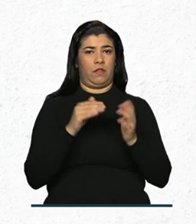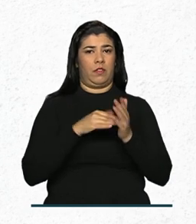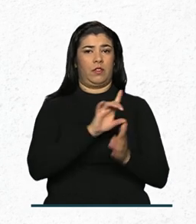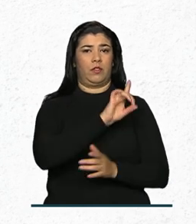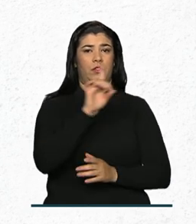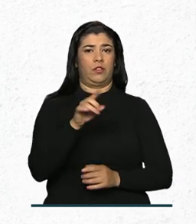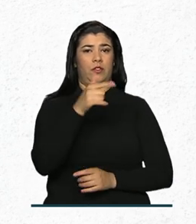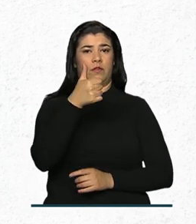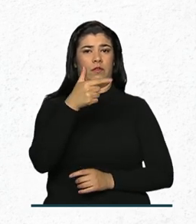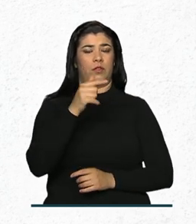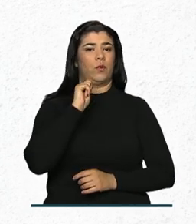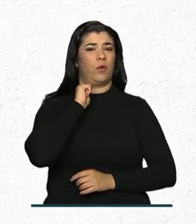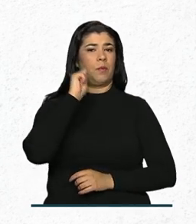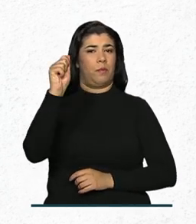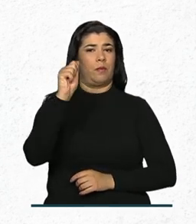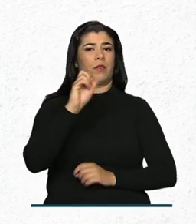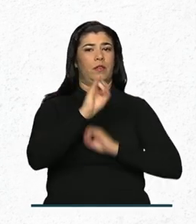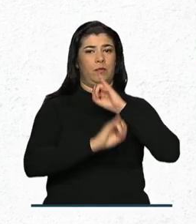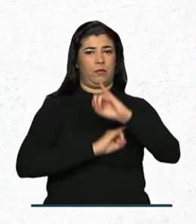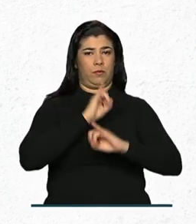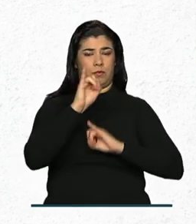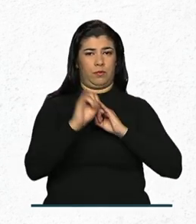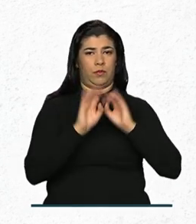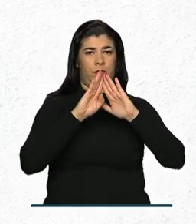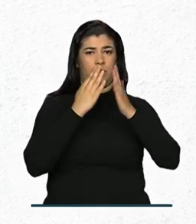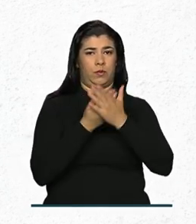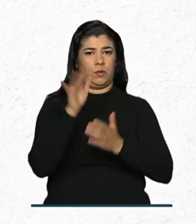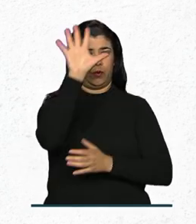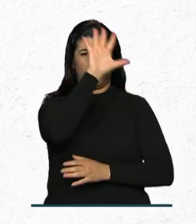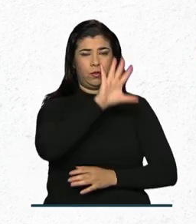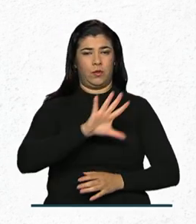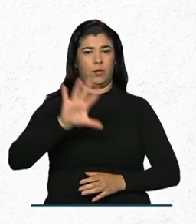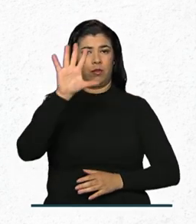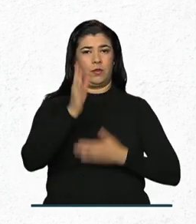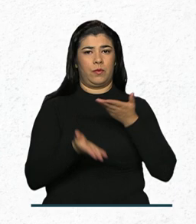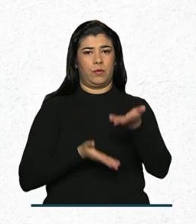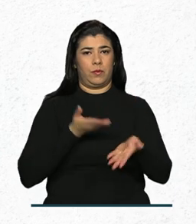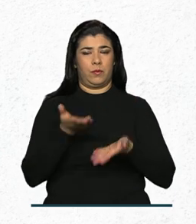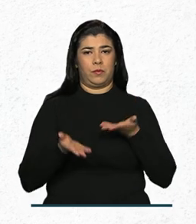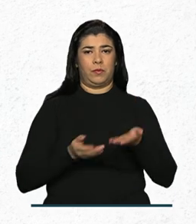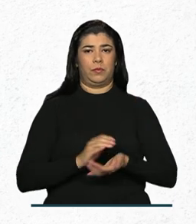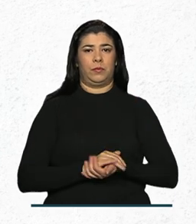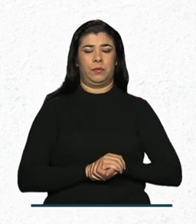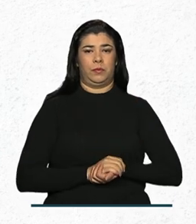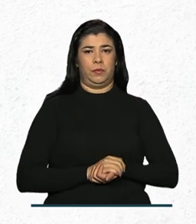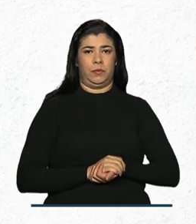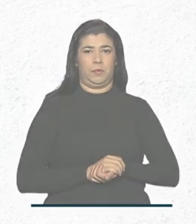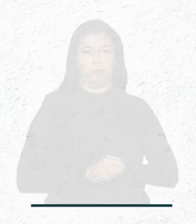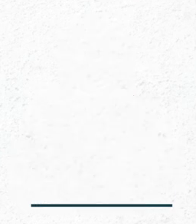dia 21 de abril no site da Escola Nacional de Mediação e Conciliação.